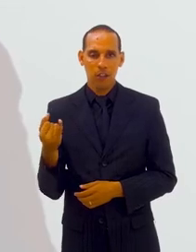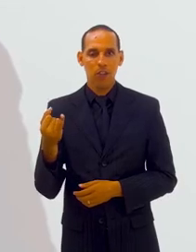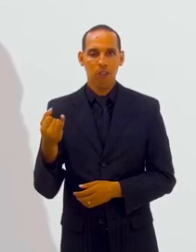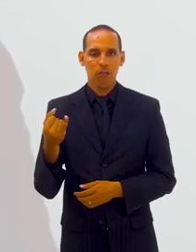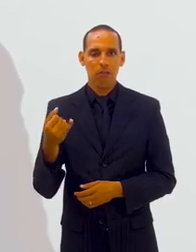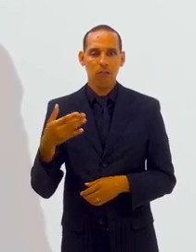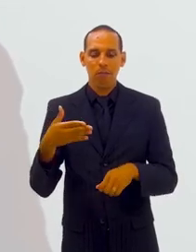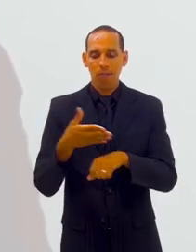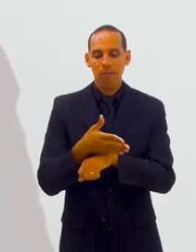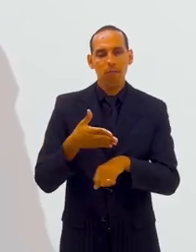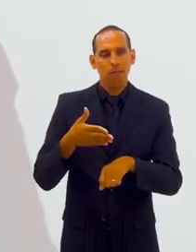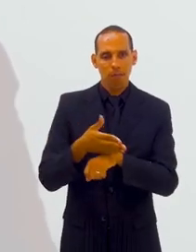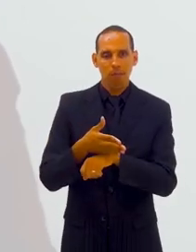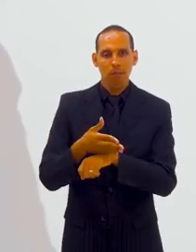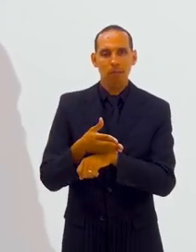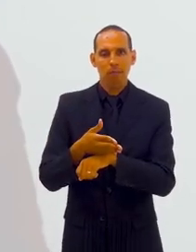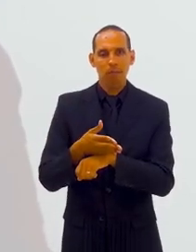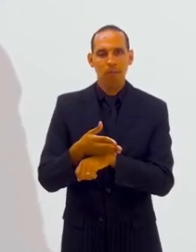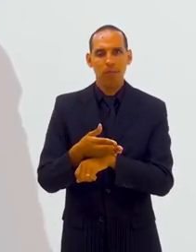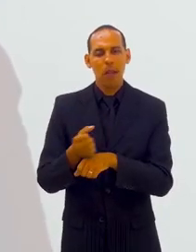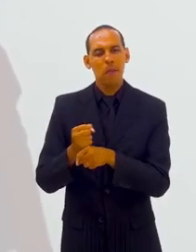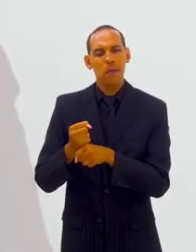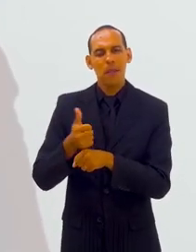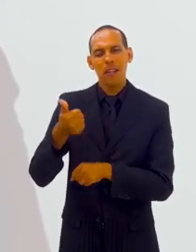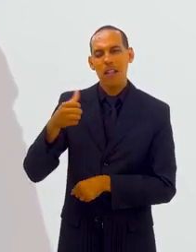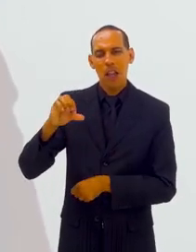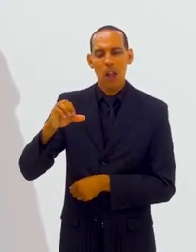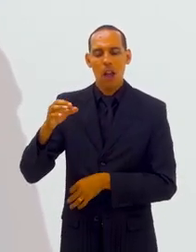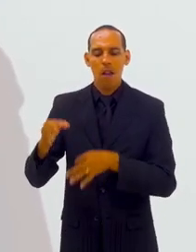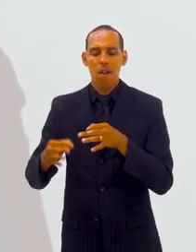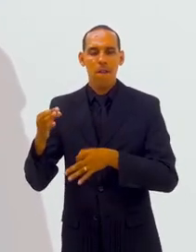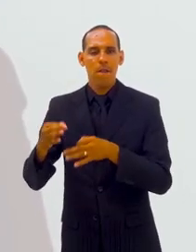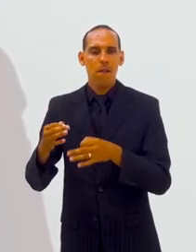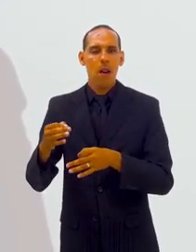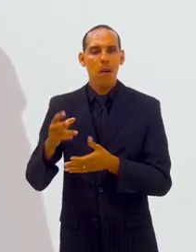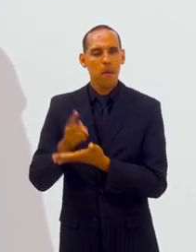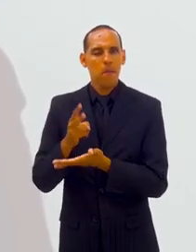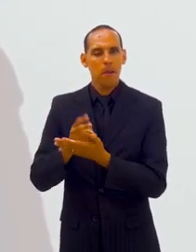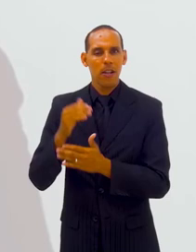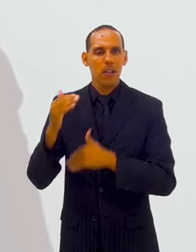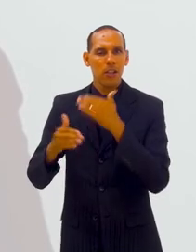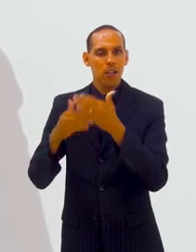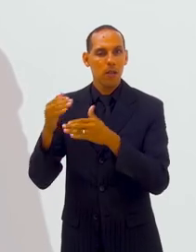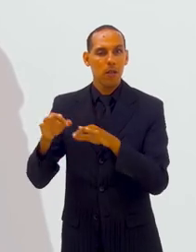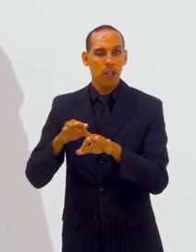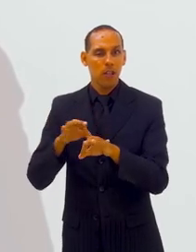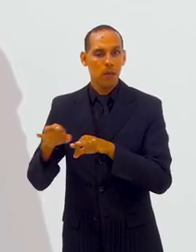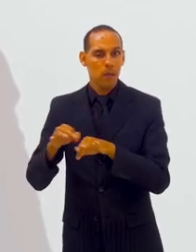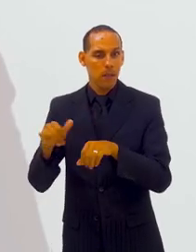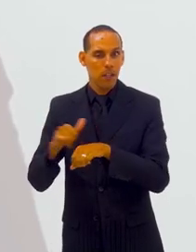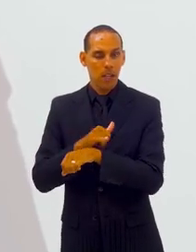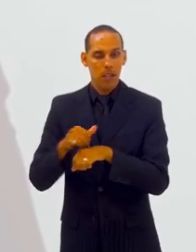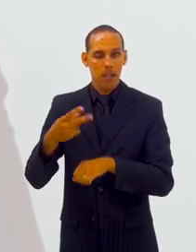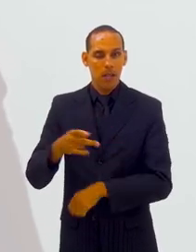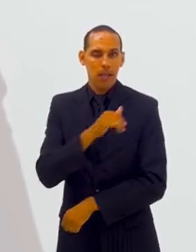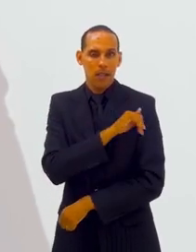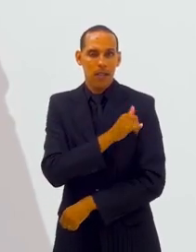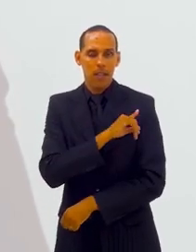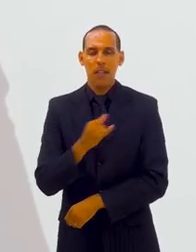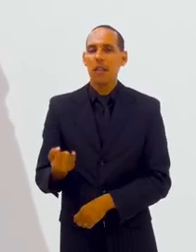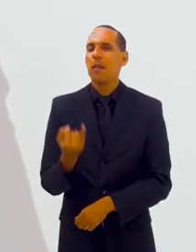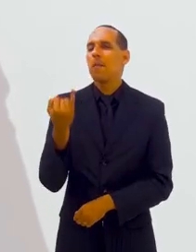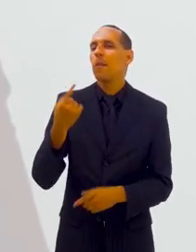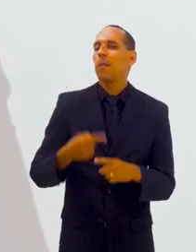desde o início da sua fundação, há 19 anos, o Fórum Permanente de Desenvolvimento Estratégico do Estado do Rio aqui na